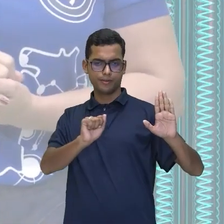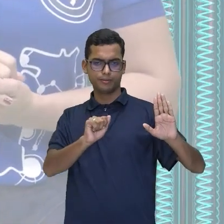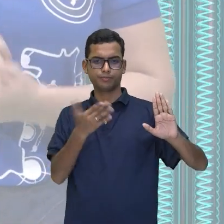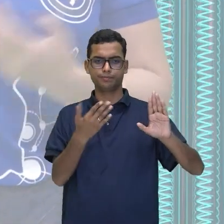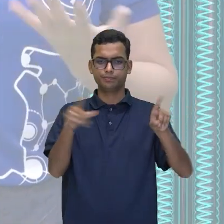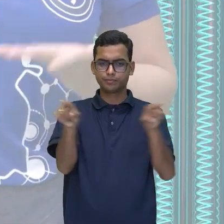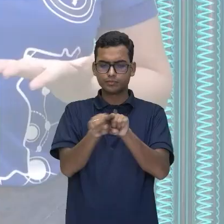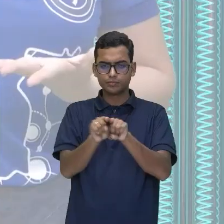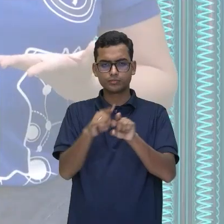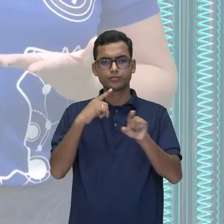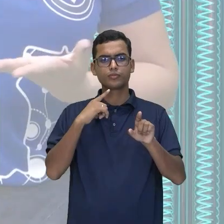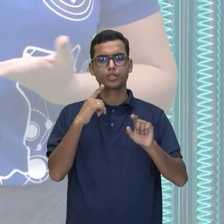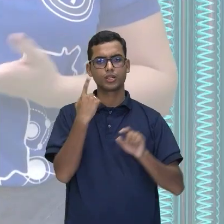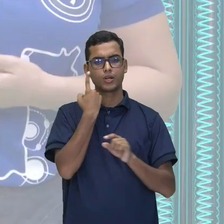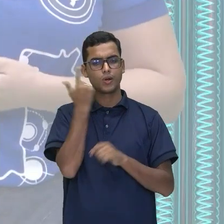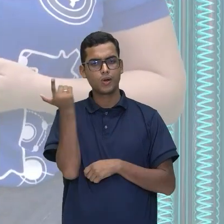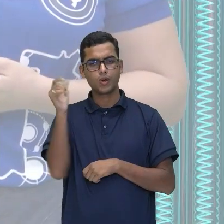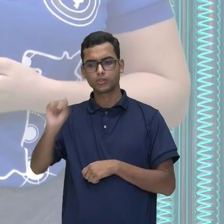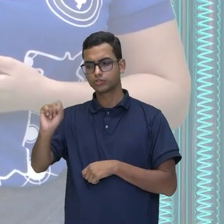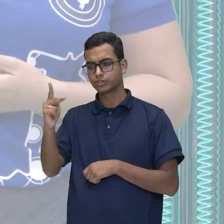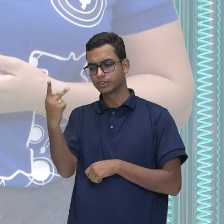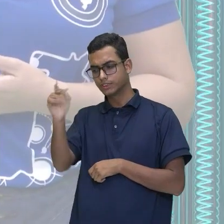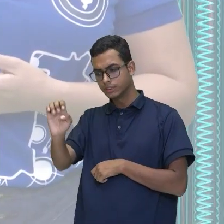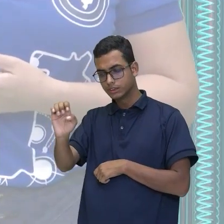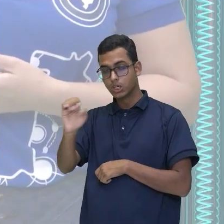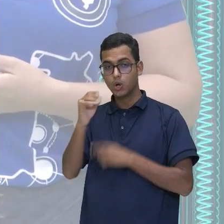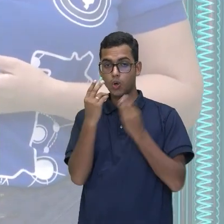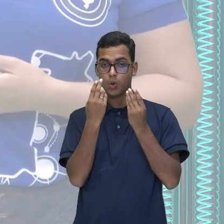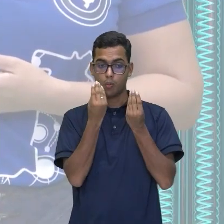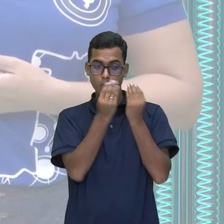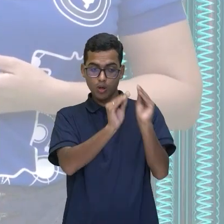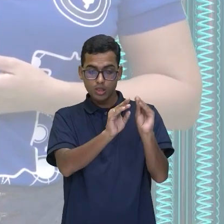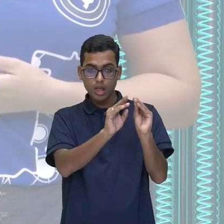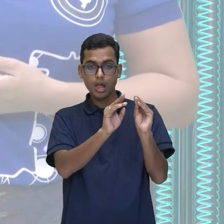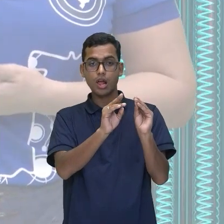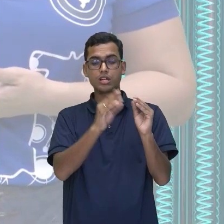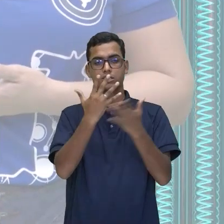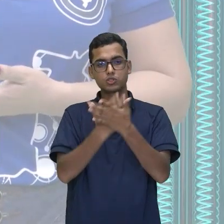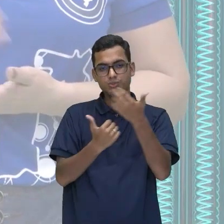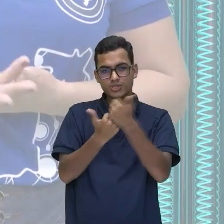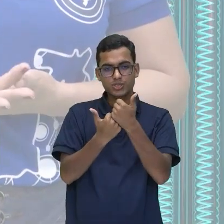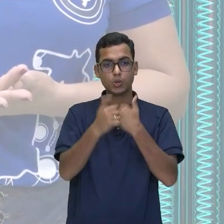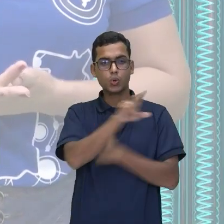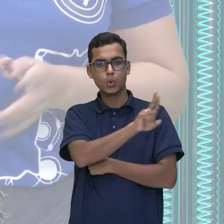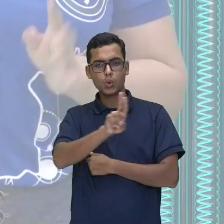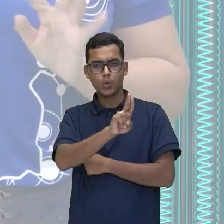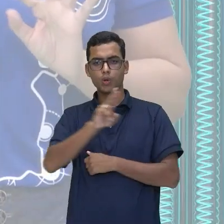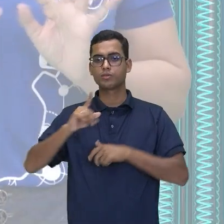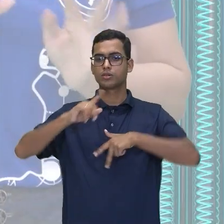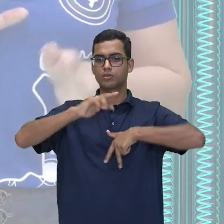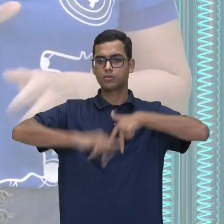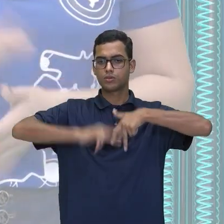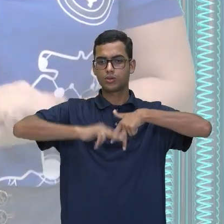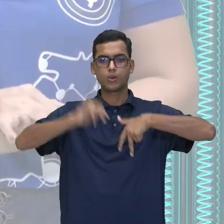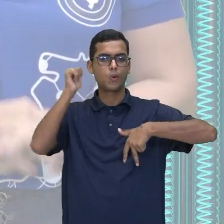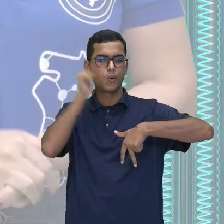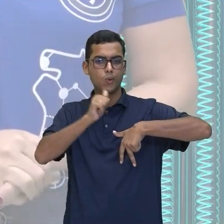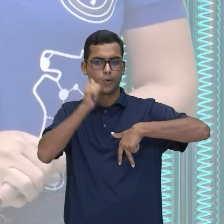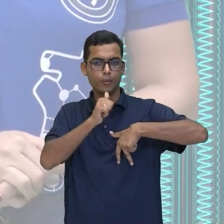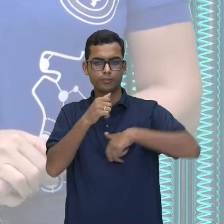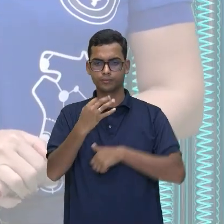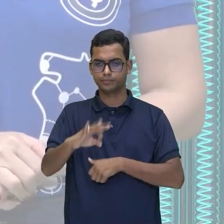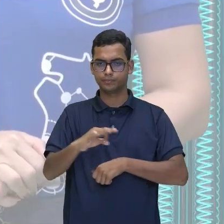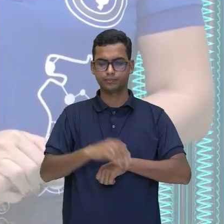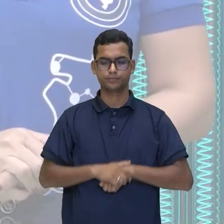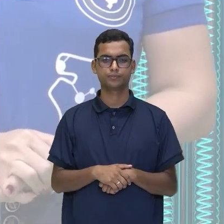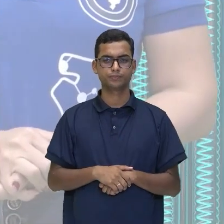masculino, ou um objeto, tá? Porque o she é equivalente a algo no feminino, sempre com essa ideia.